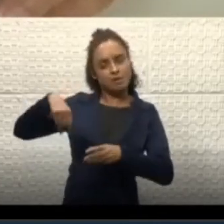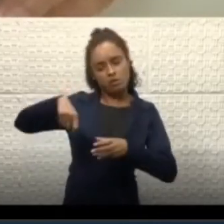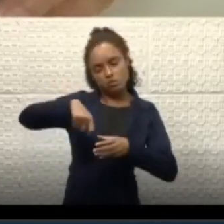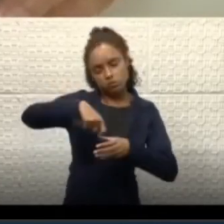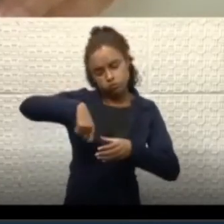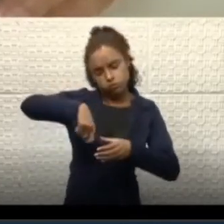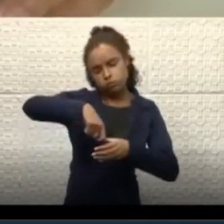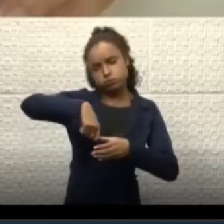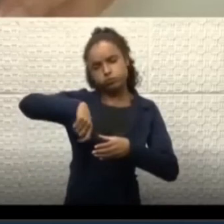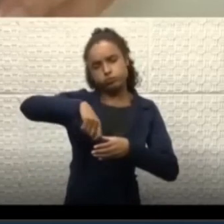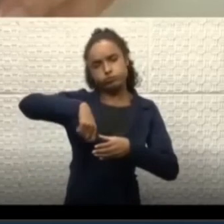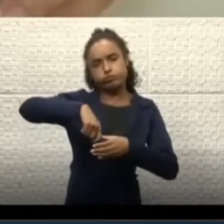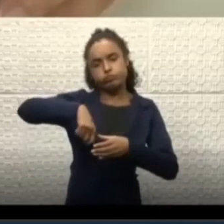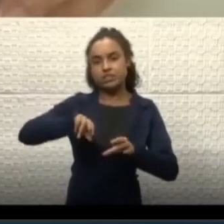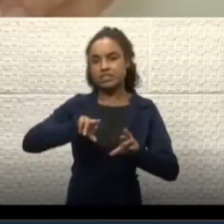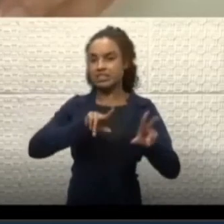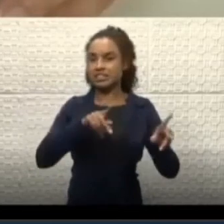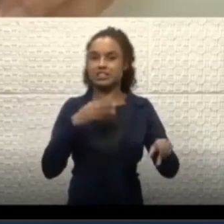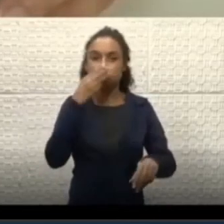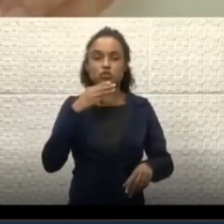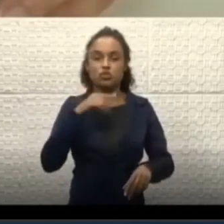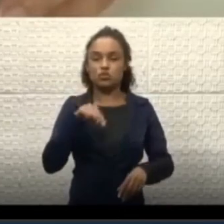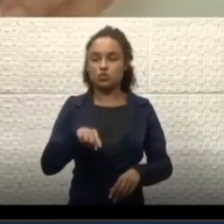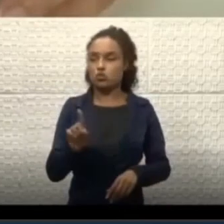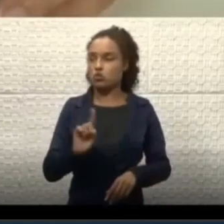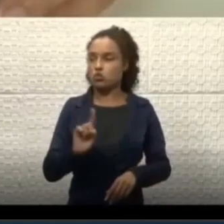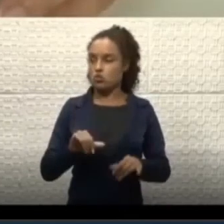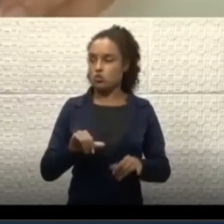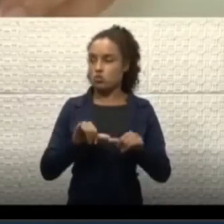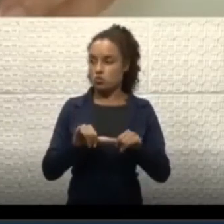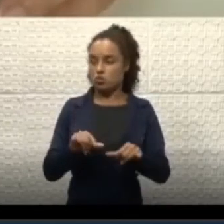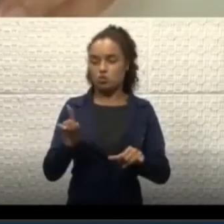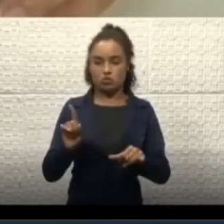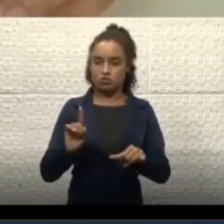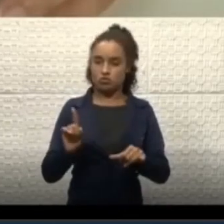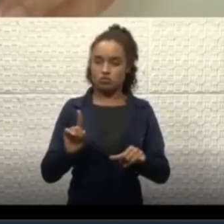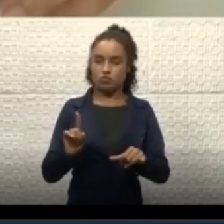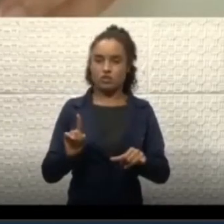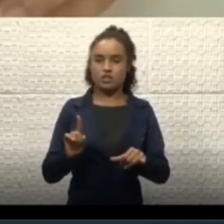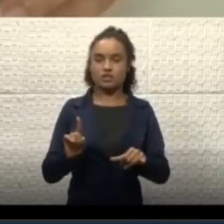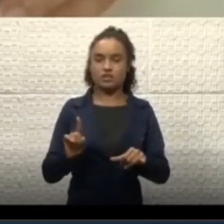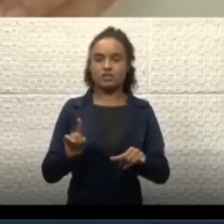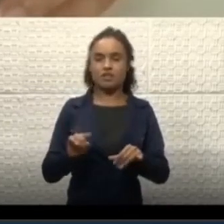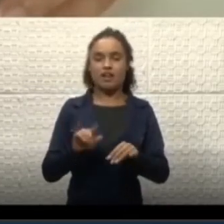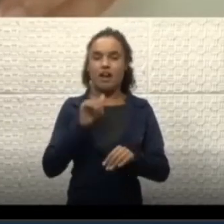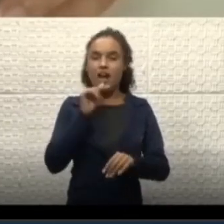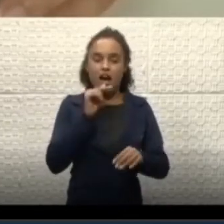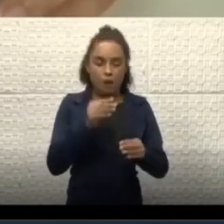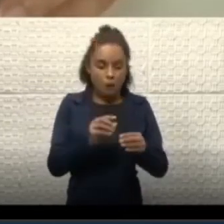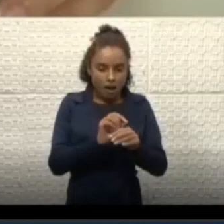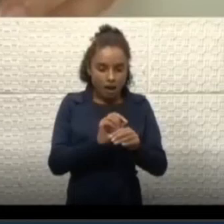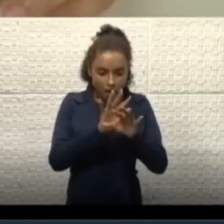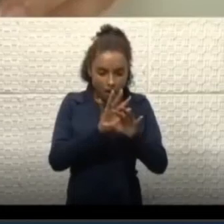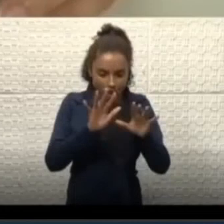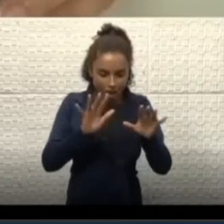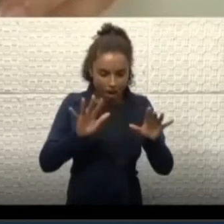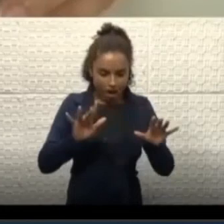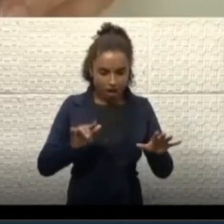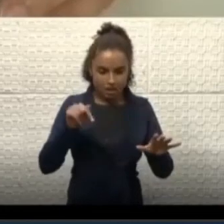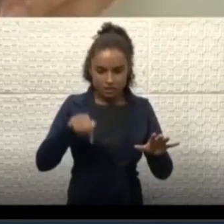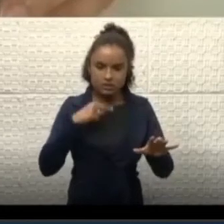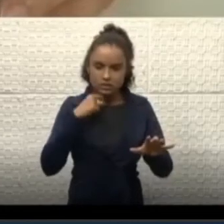a diluição. Diferente do açúcar, ele não vai ficar, o amido de milho não vai ficar transparente, então a gente não vai conseguir